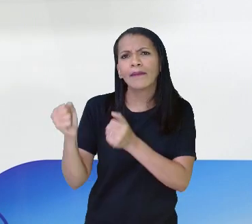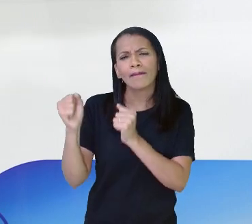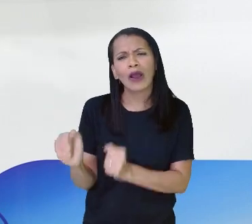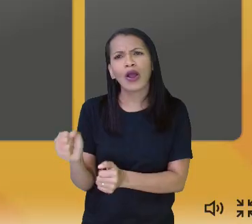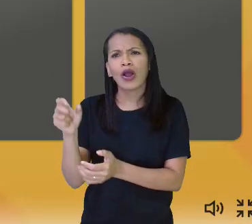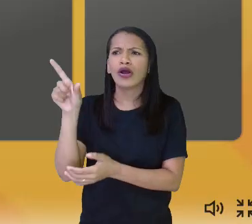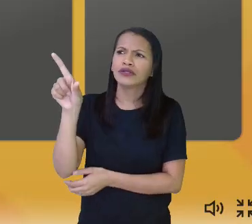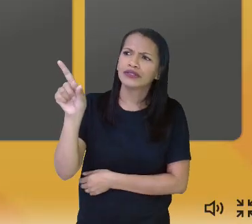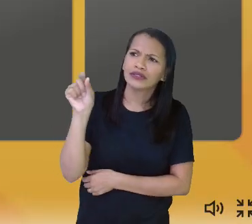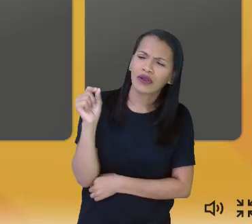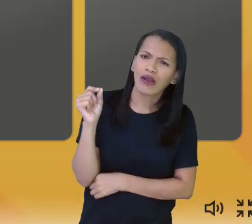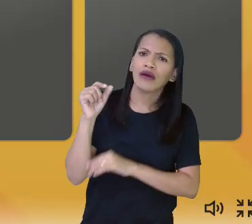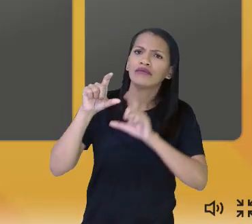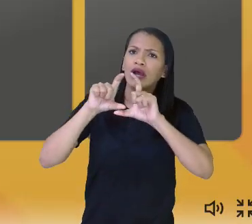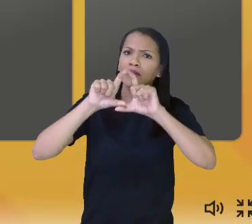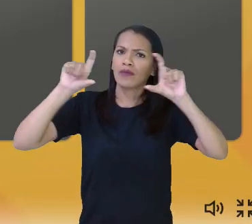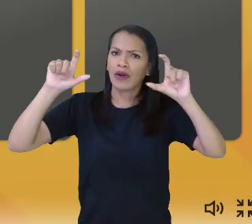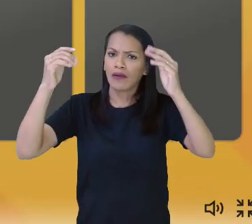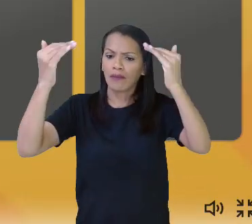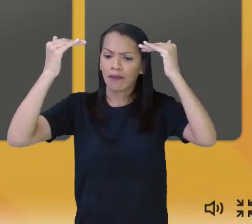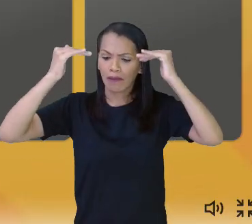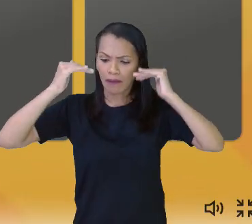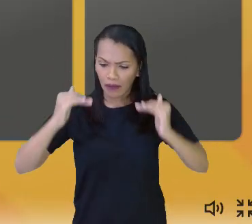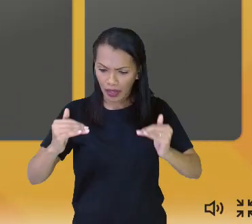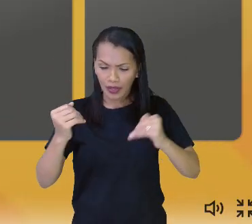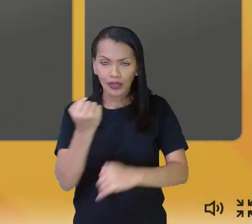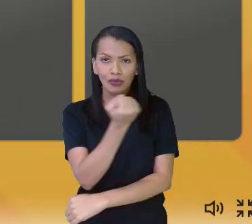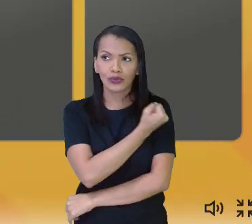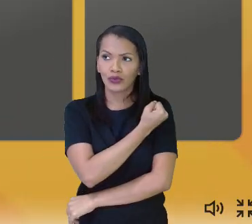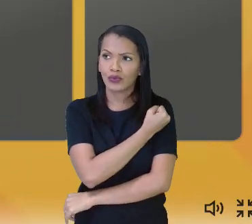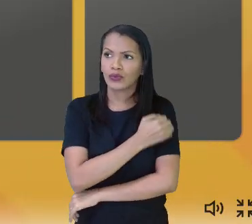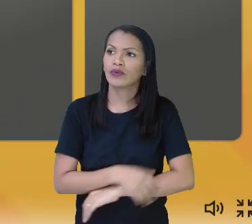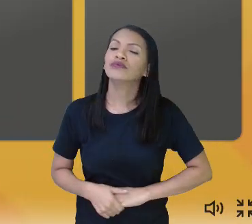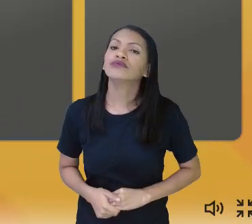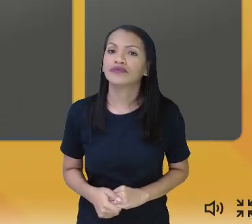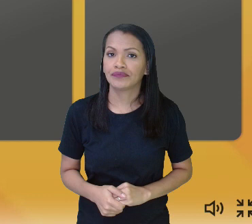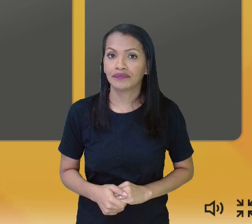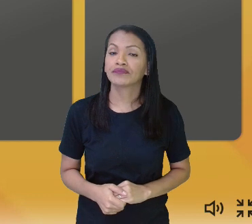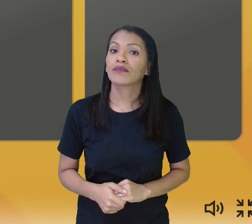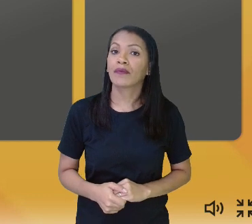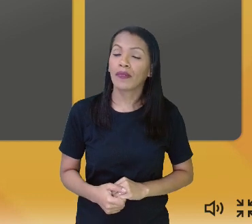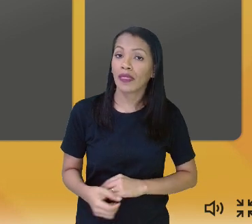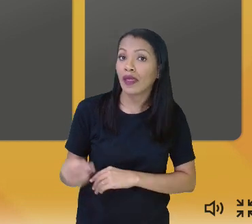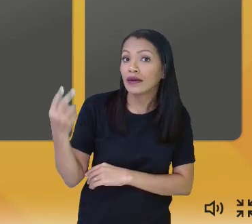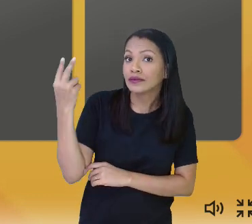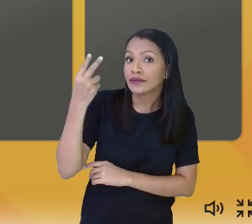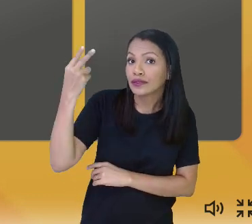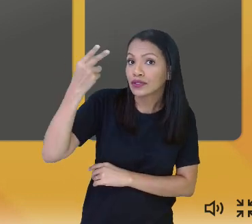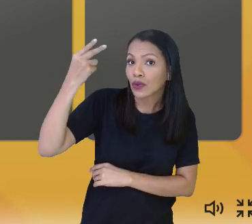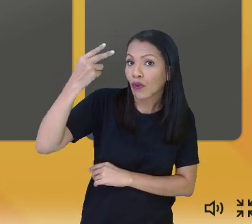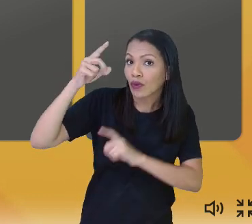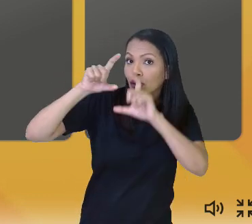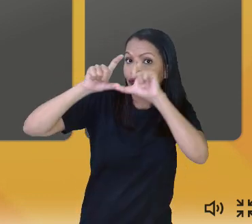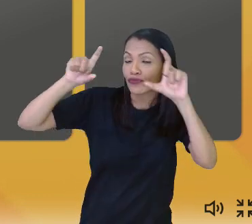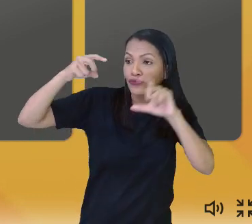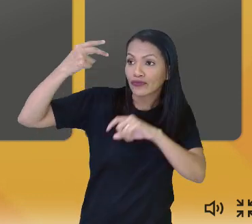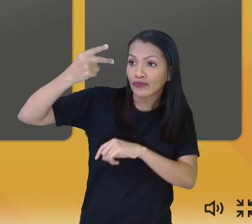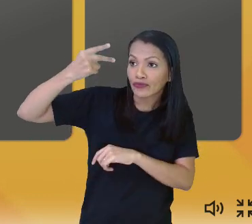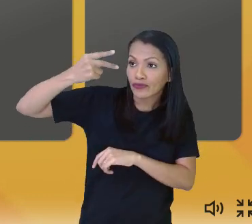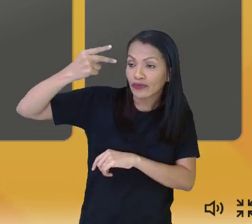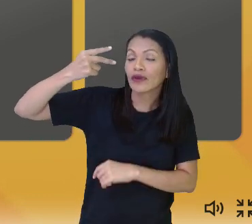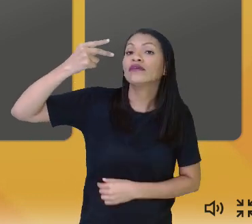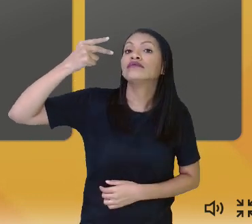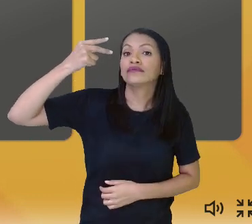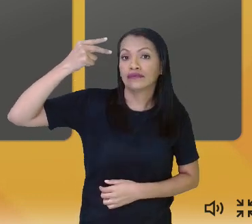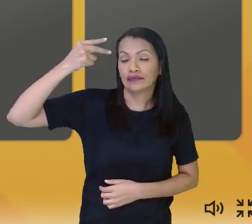100 em cima ou embaixo e o número da casa que a produção vai clicando lá, tá certo? A segunda casa de cima Vamos lá, segunda casa de cima.